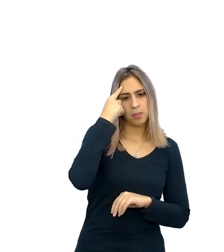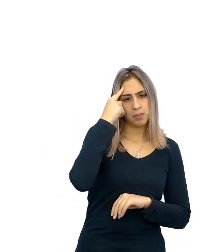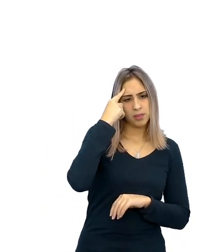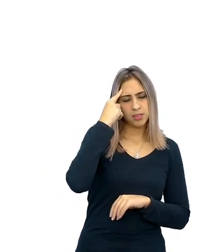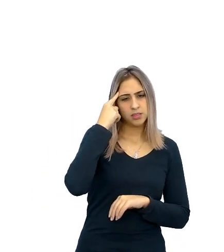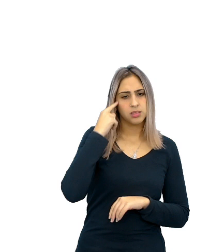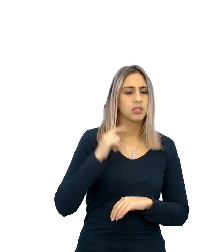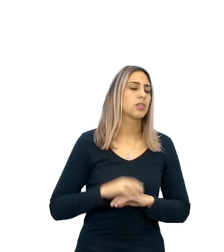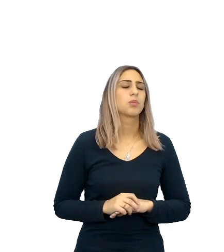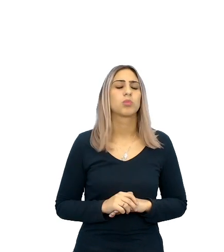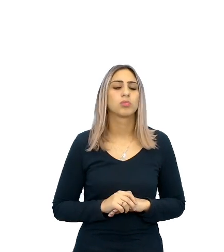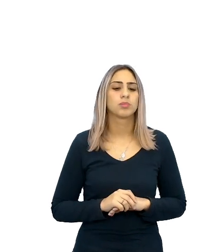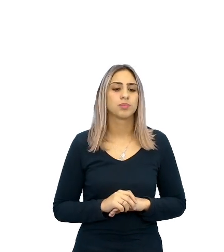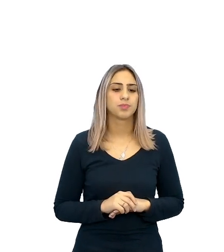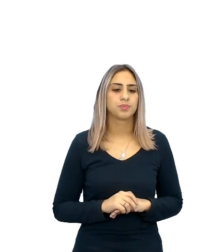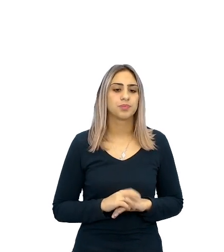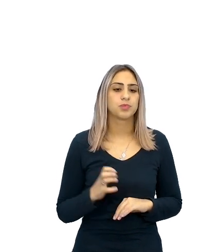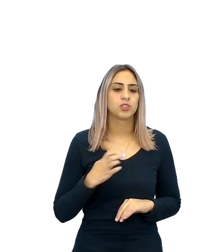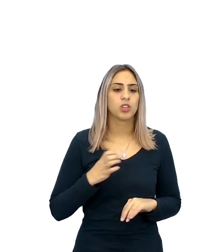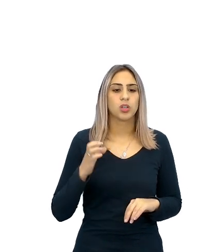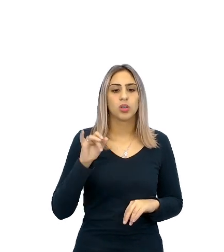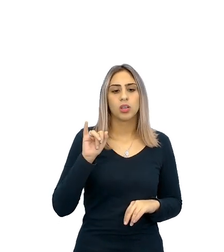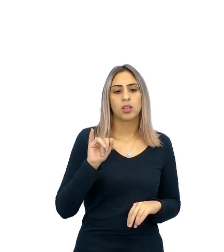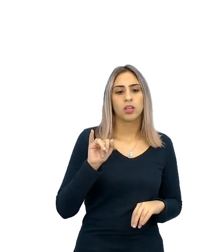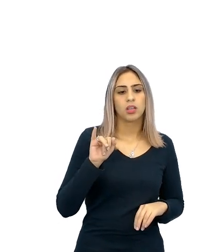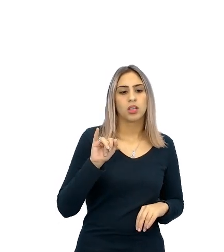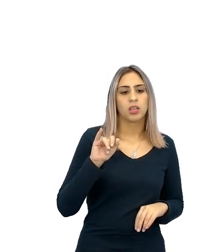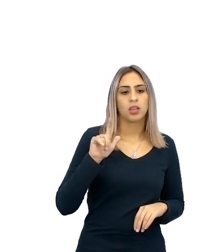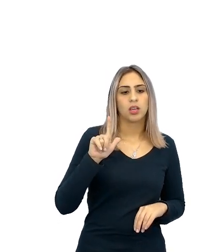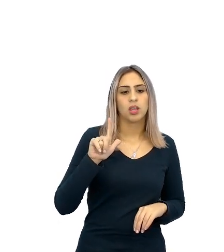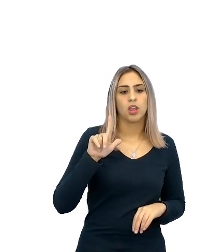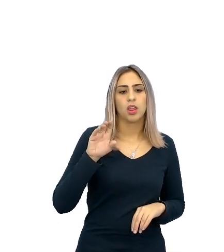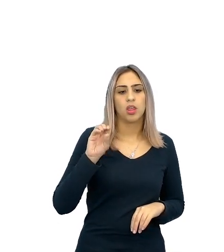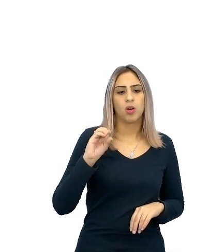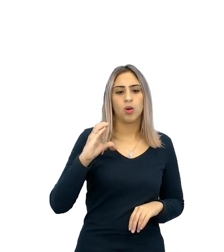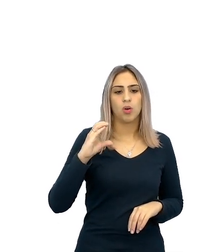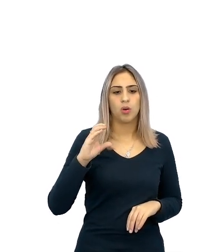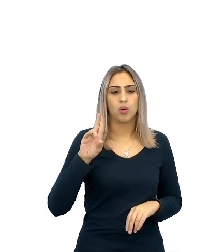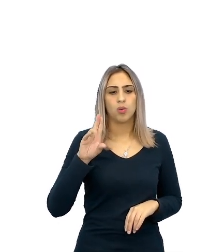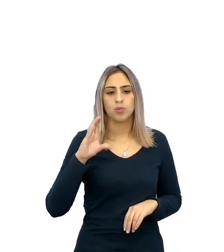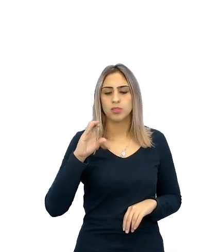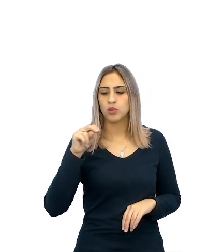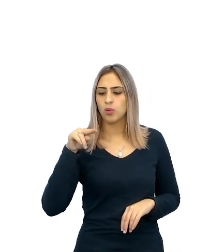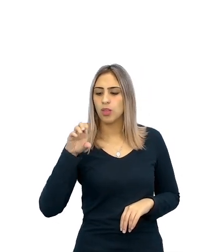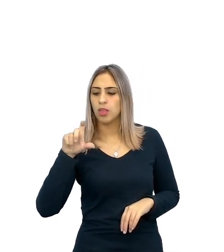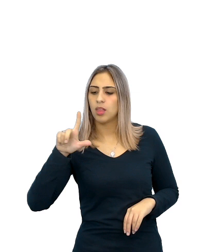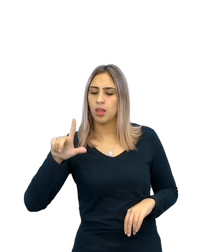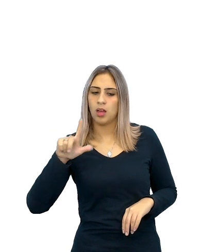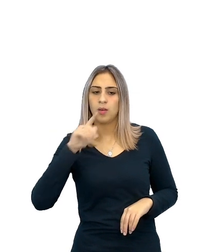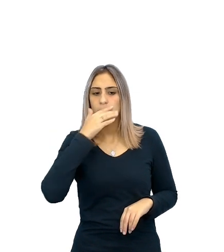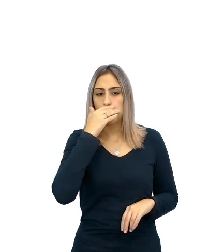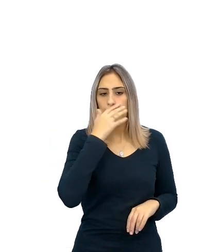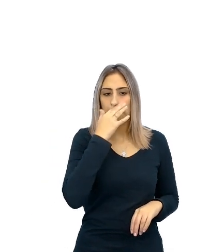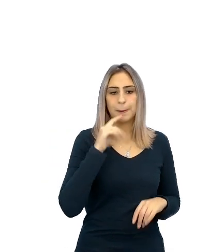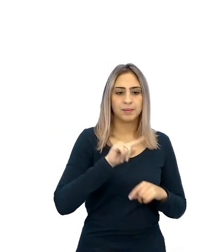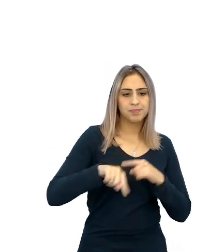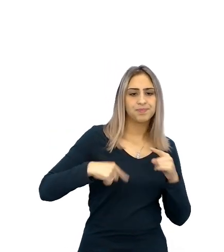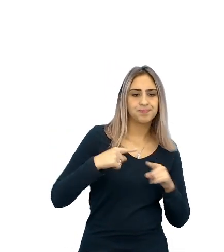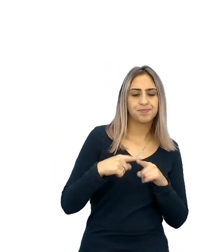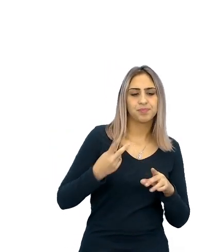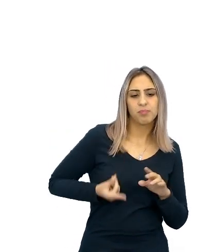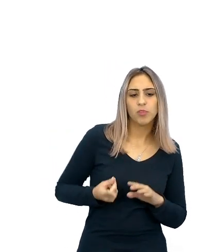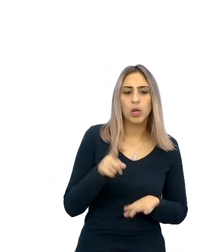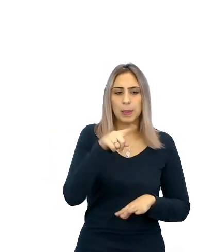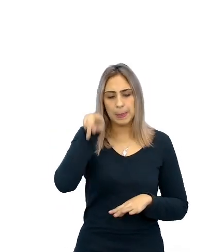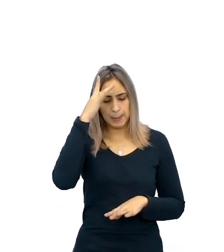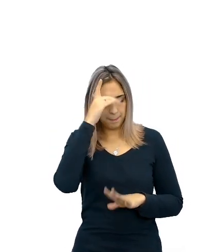ato ilocucional, é que há a identificação de objetivos ou das intencionalidades do